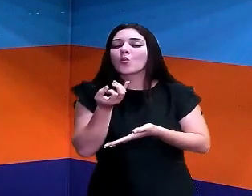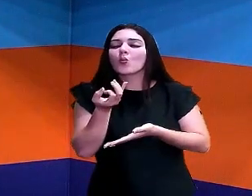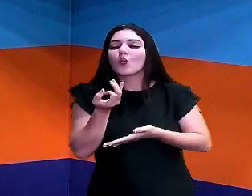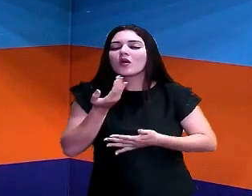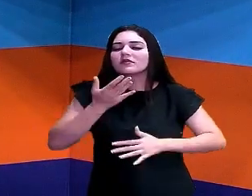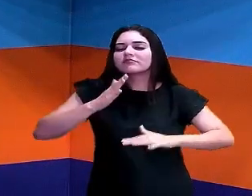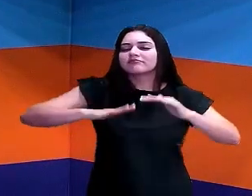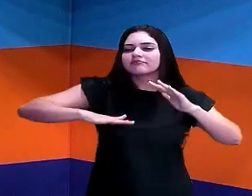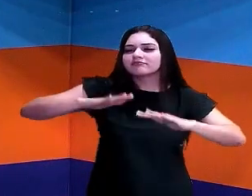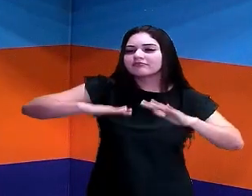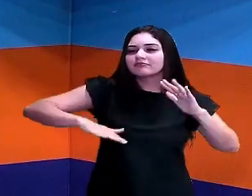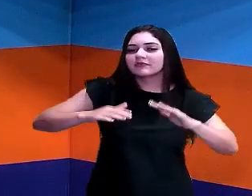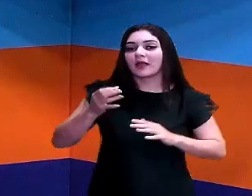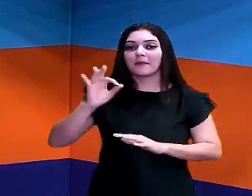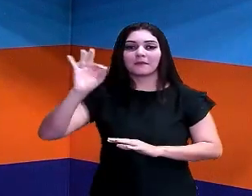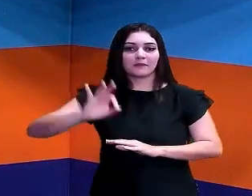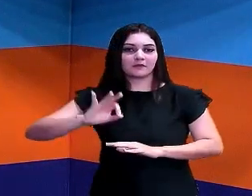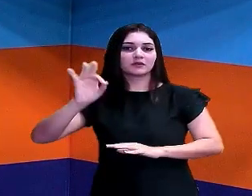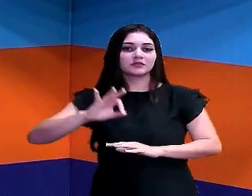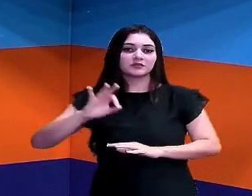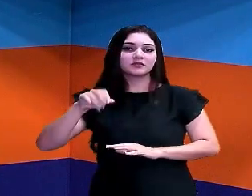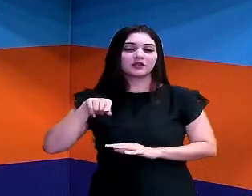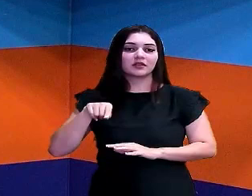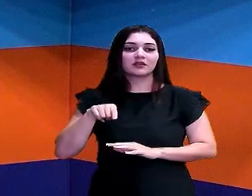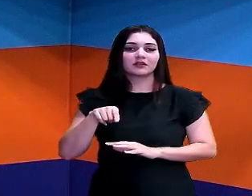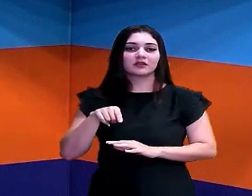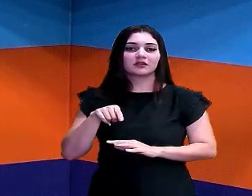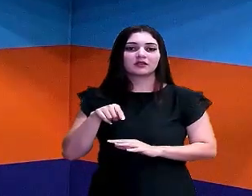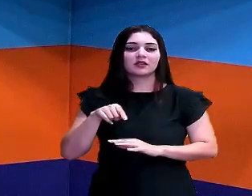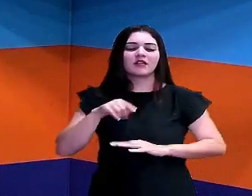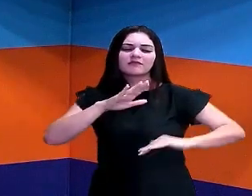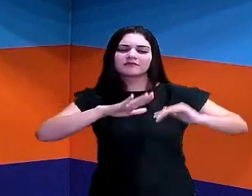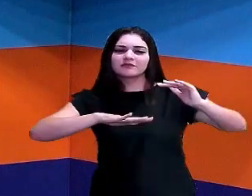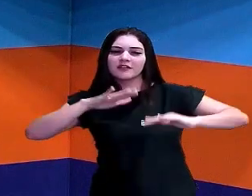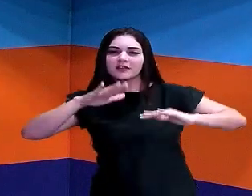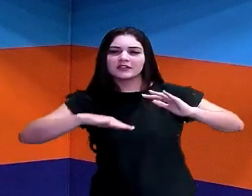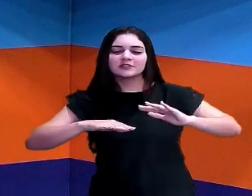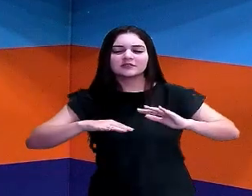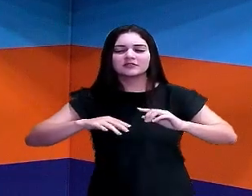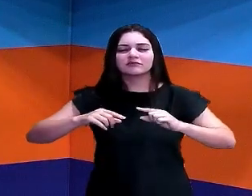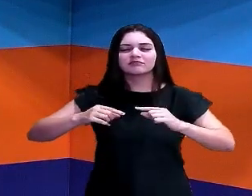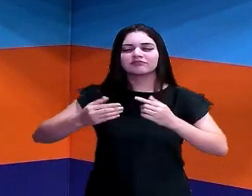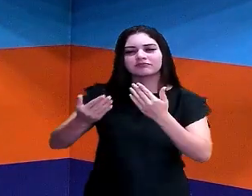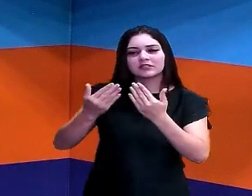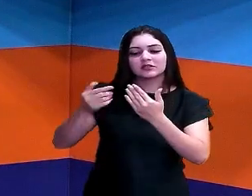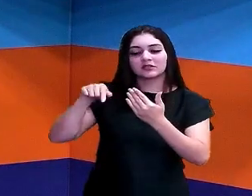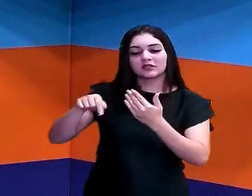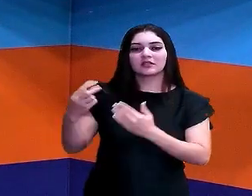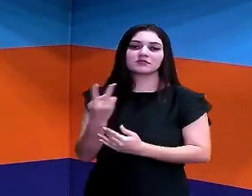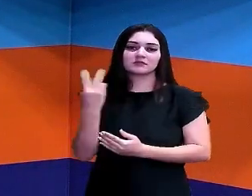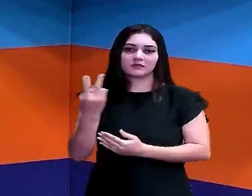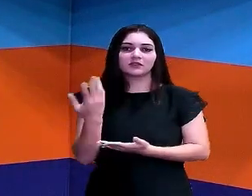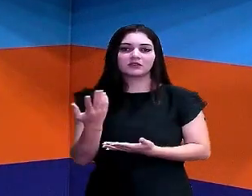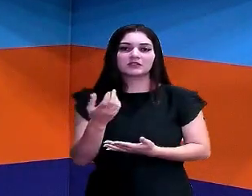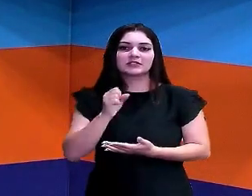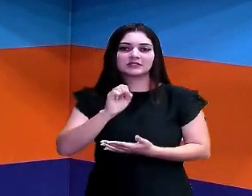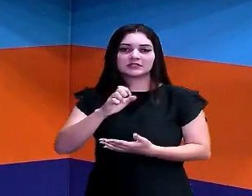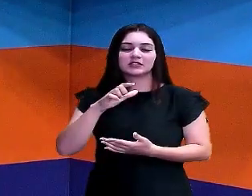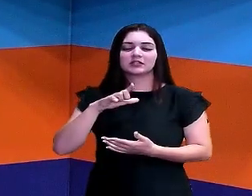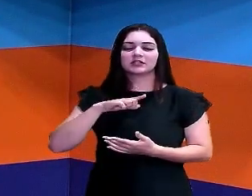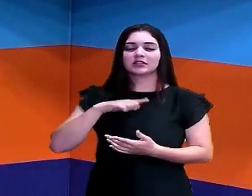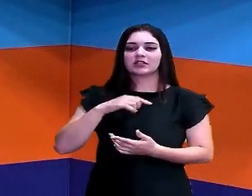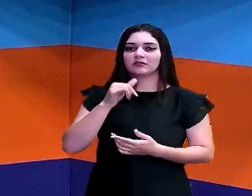variou aí a porcentagem, né? A variação percentual desse valor, né? Se eu tinha